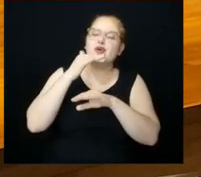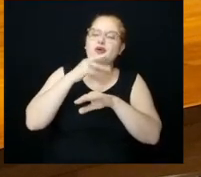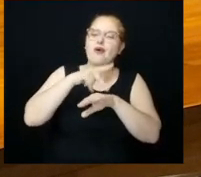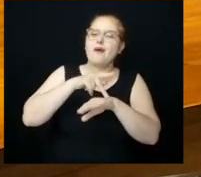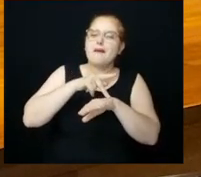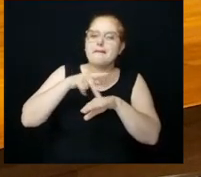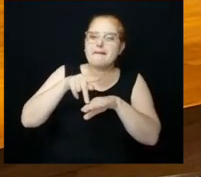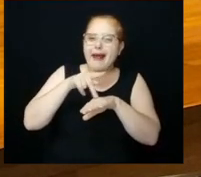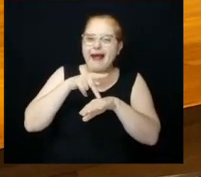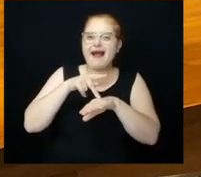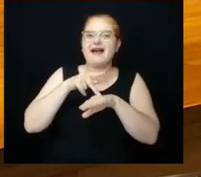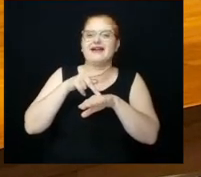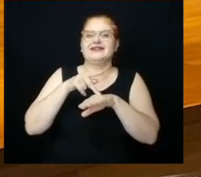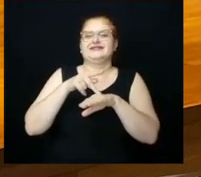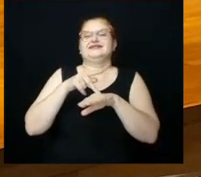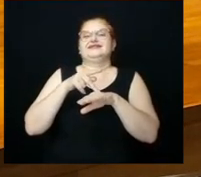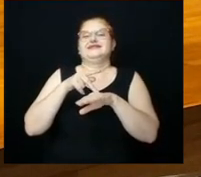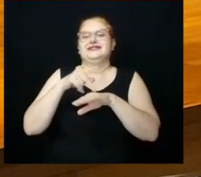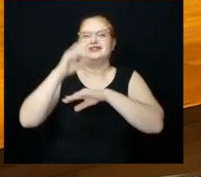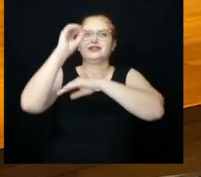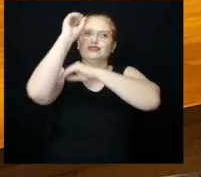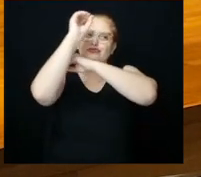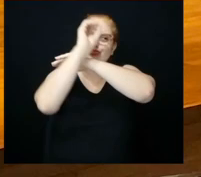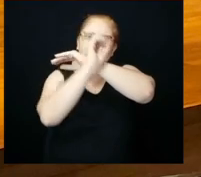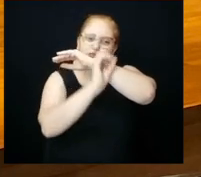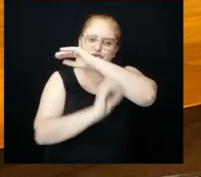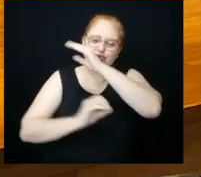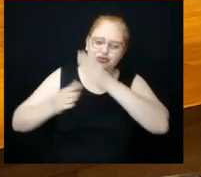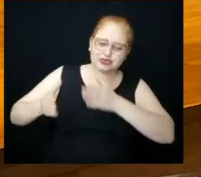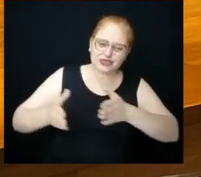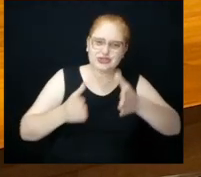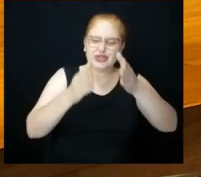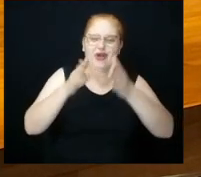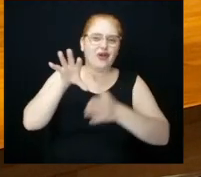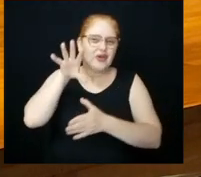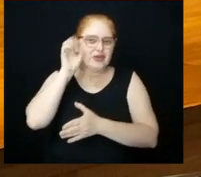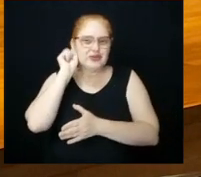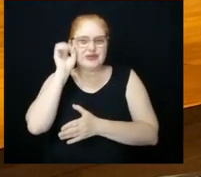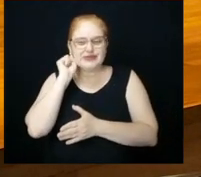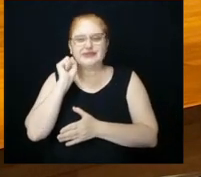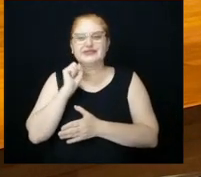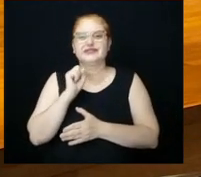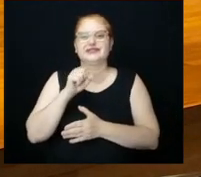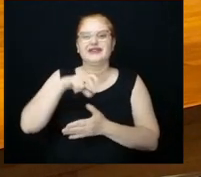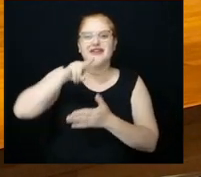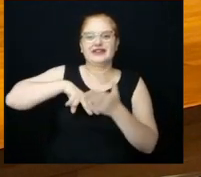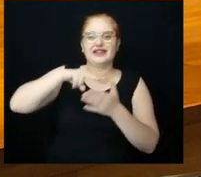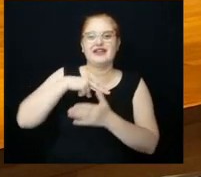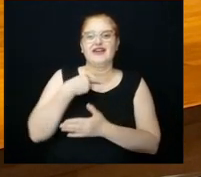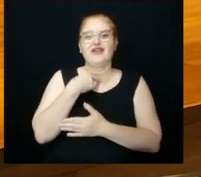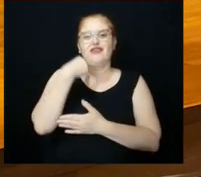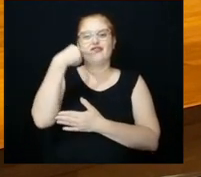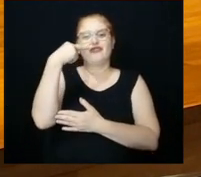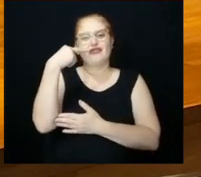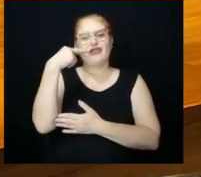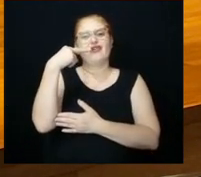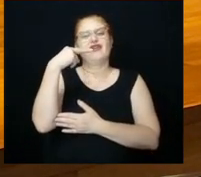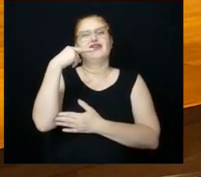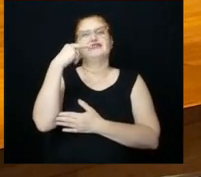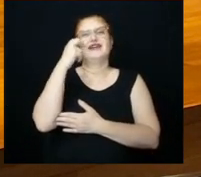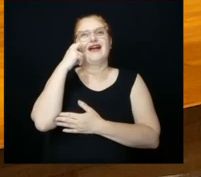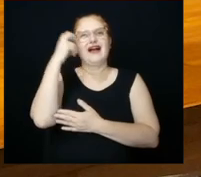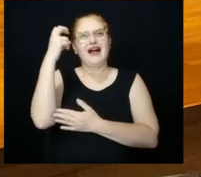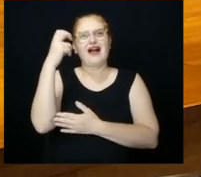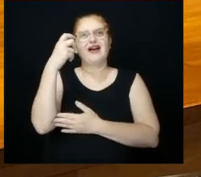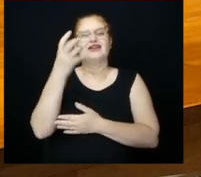pratinhada, a estrada escuta a história que desponta, né? Que está dizendo, ah, é verdade, leia em voz alta para me fazer adormecer, né?